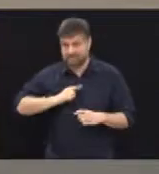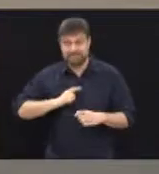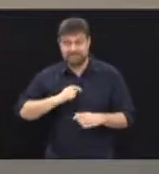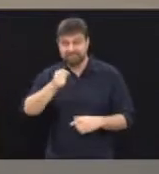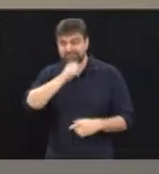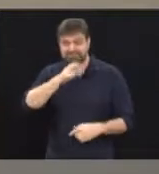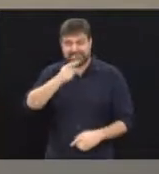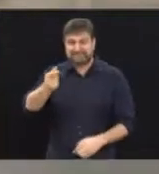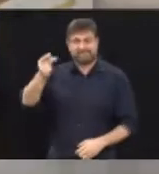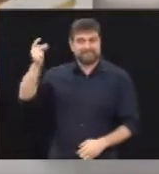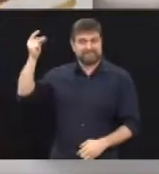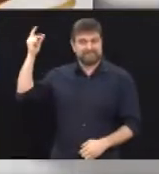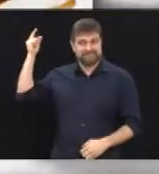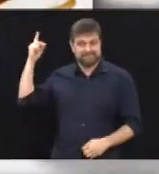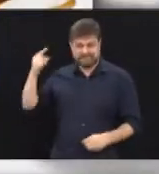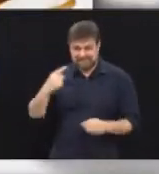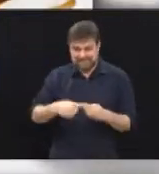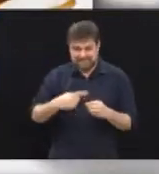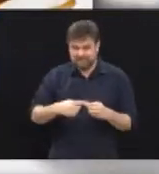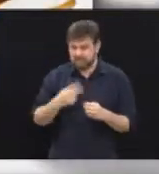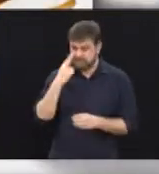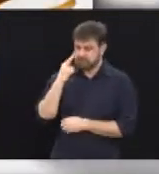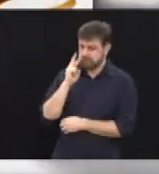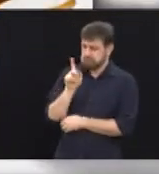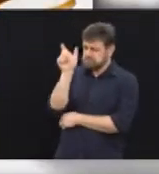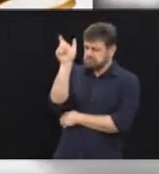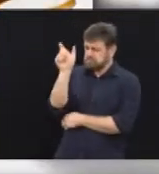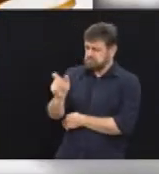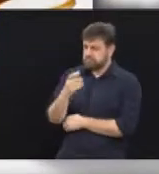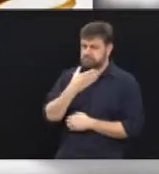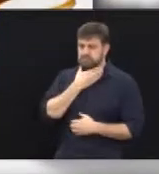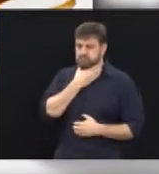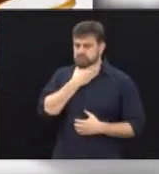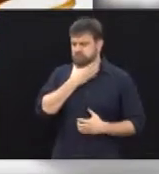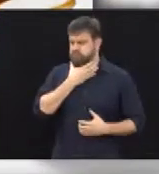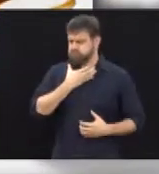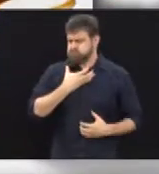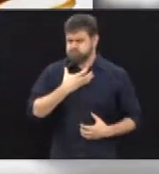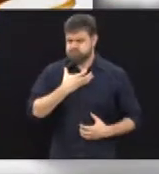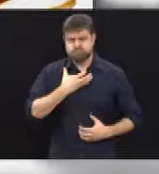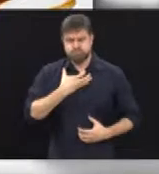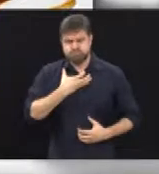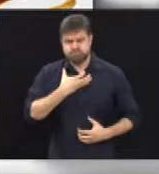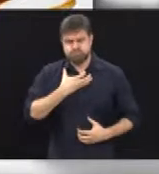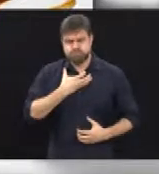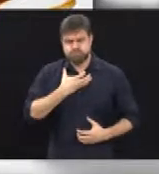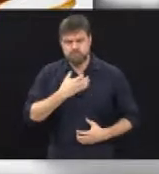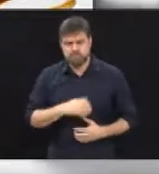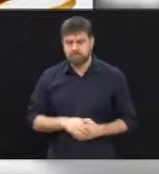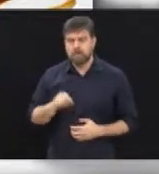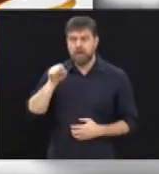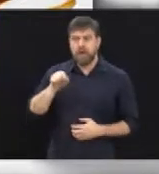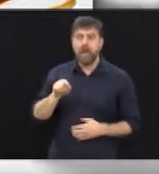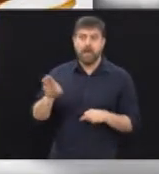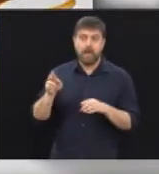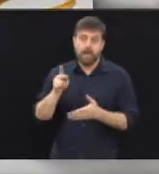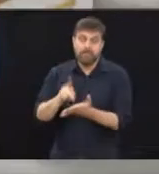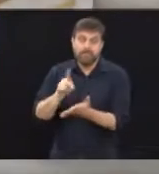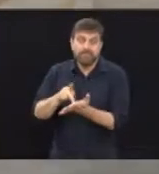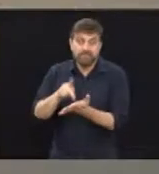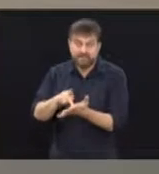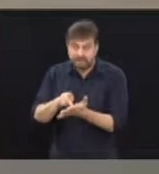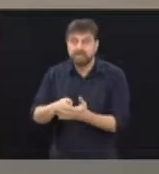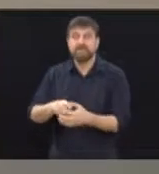antigamente tinha mesmo no interior, que a gente via aquelas pessoas com um pescoço bem grande, com um volume bem aumentado, aquilo lá era a falta do